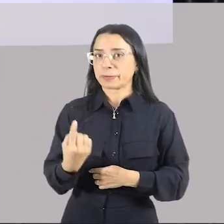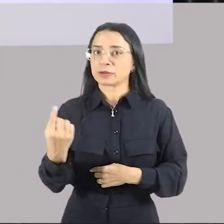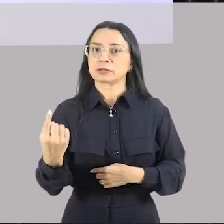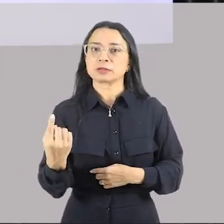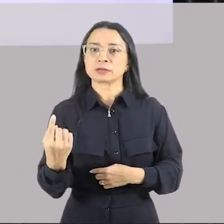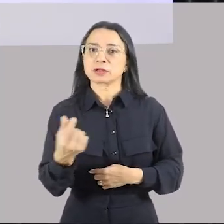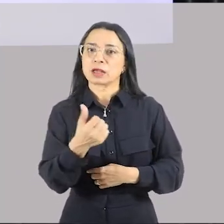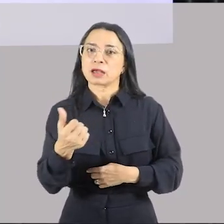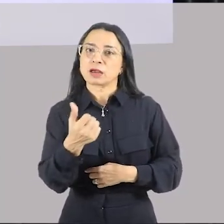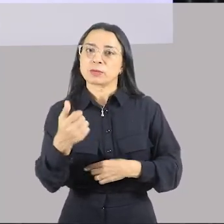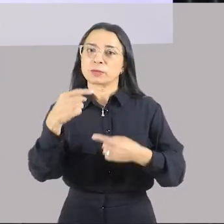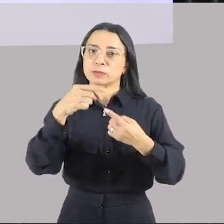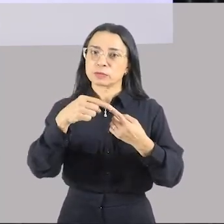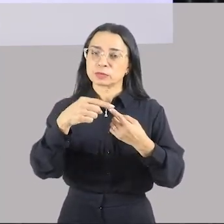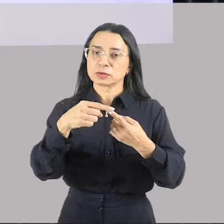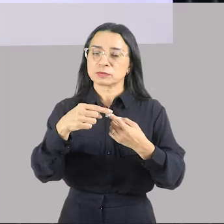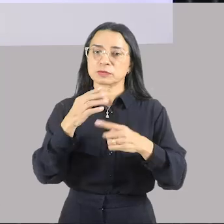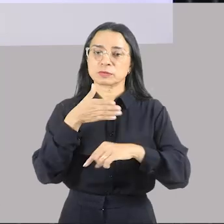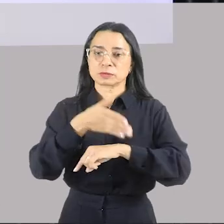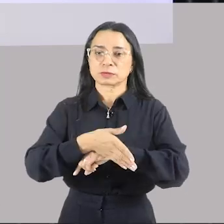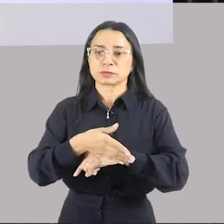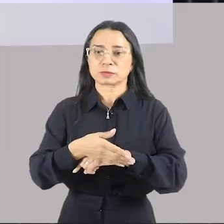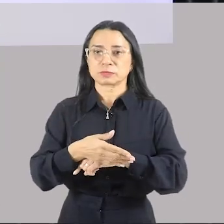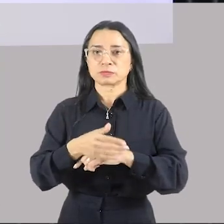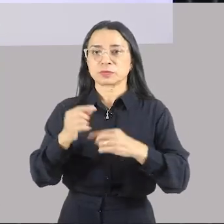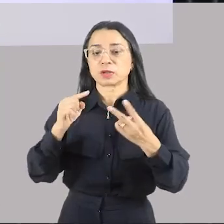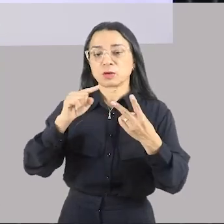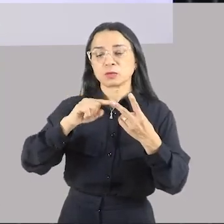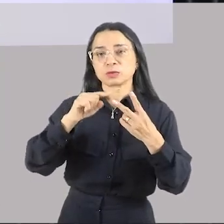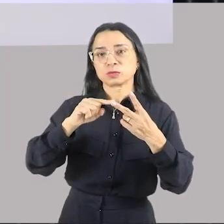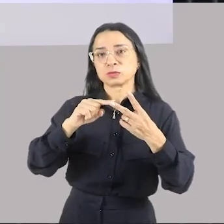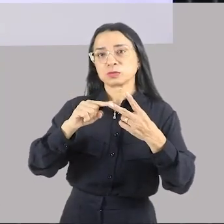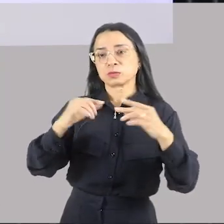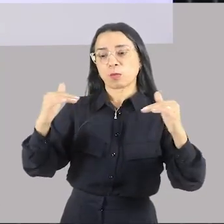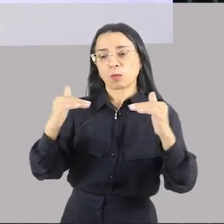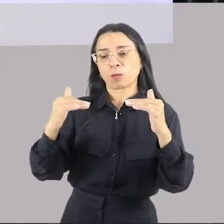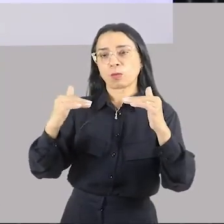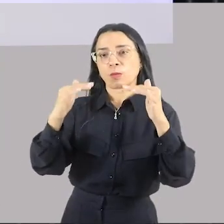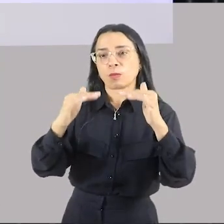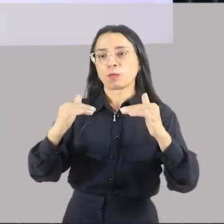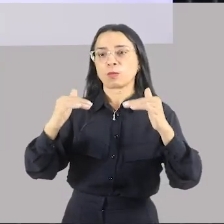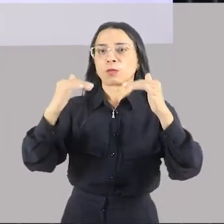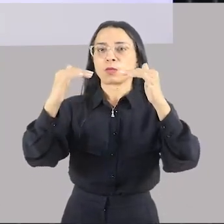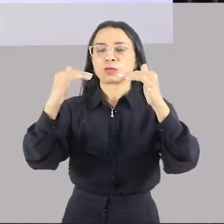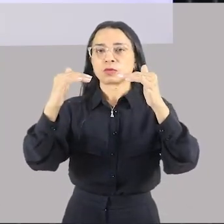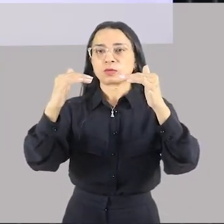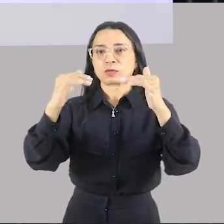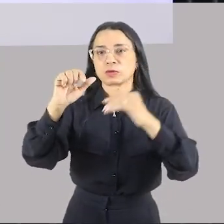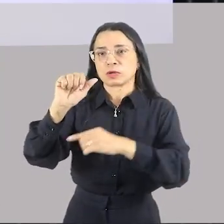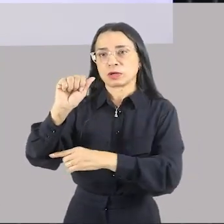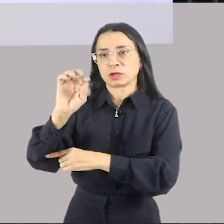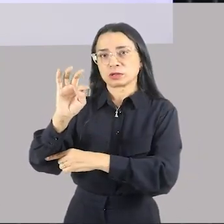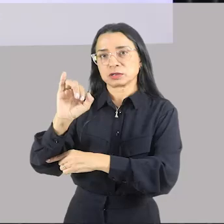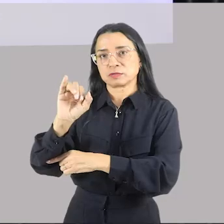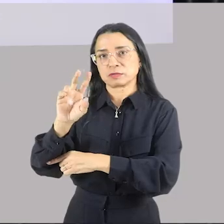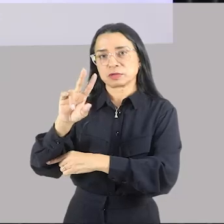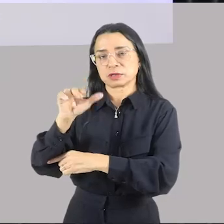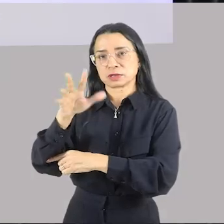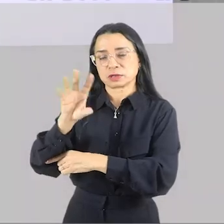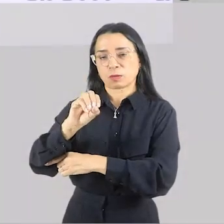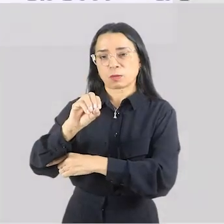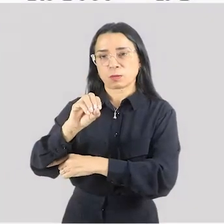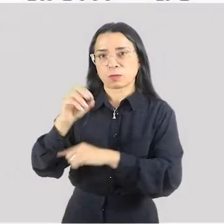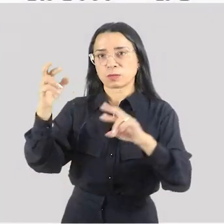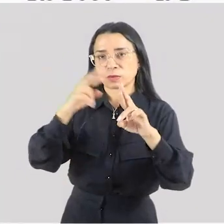de participação. O segundo nível, que é um nível um pouco mais elevado, seria o da ativação. Esse nível